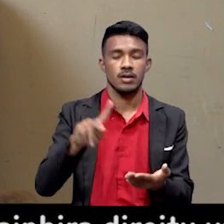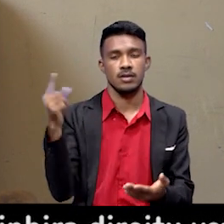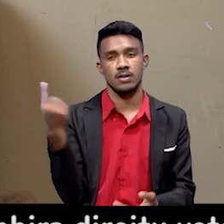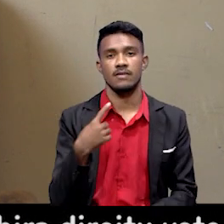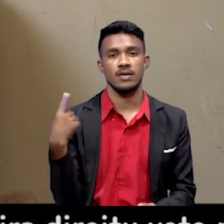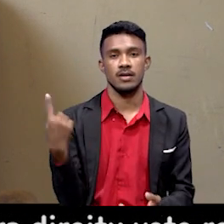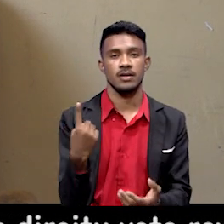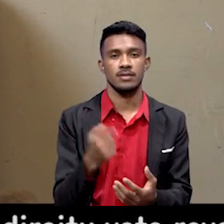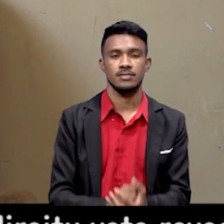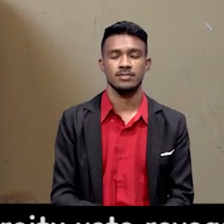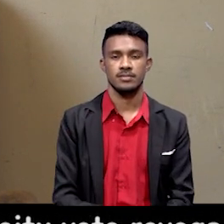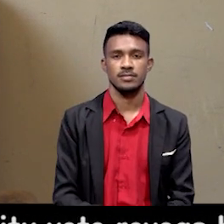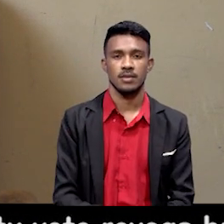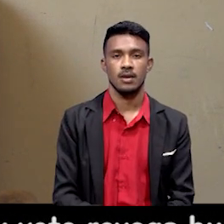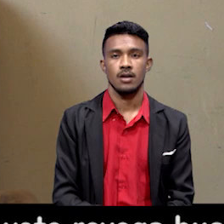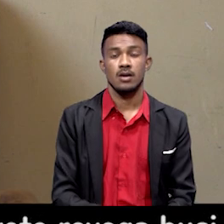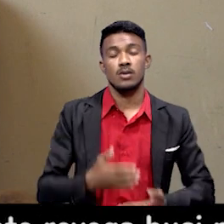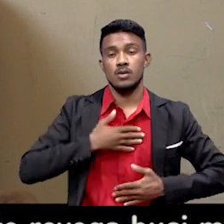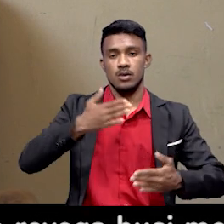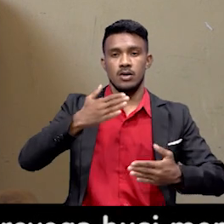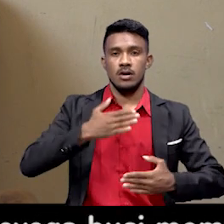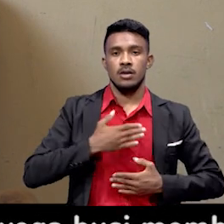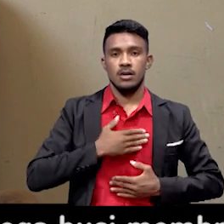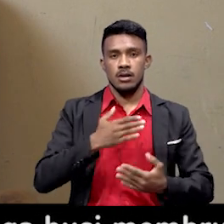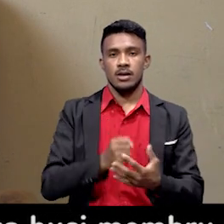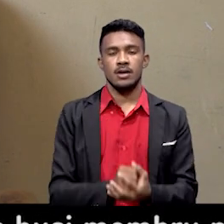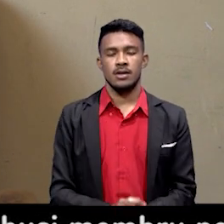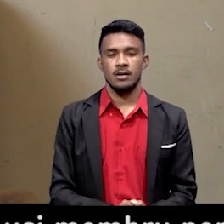privilegiado goza